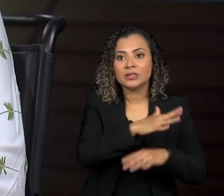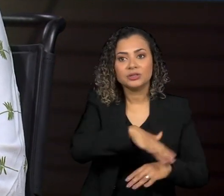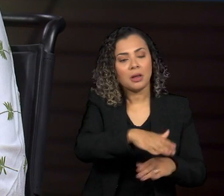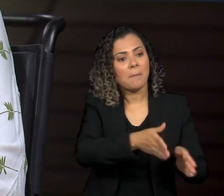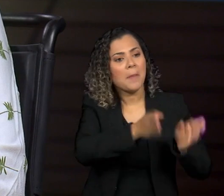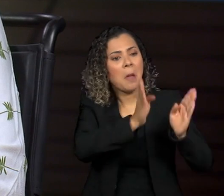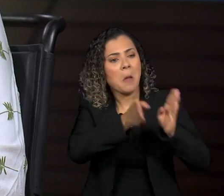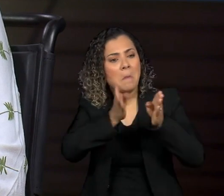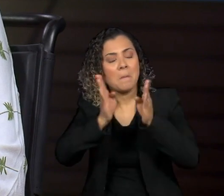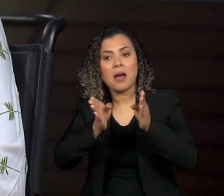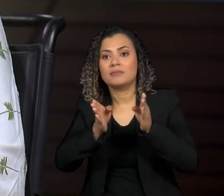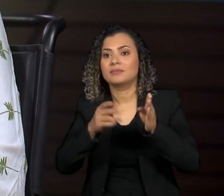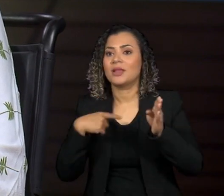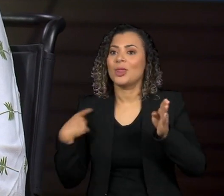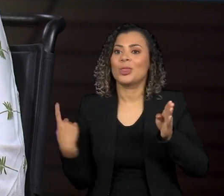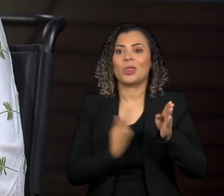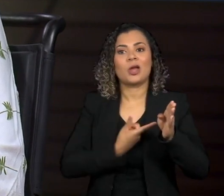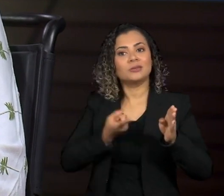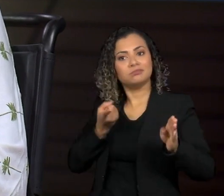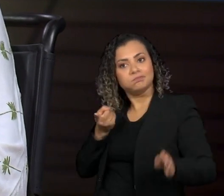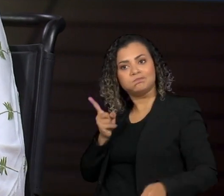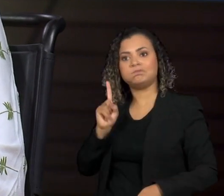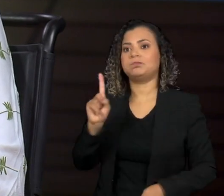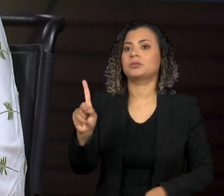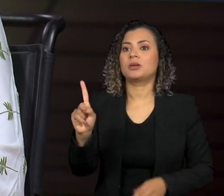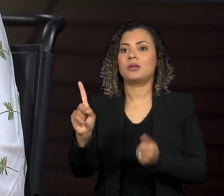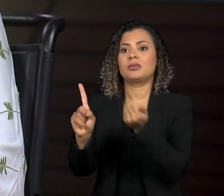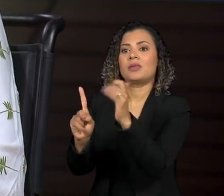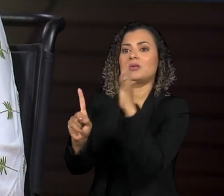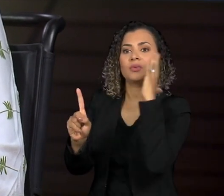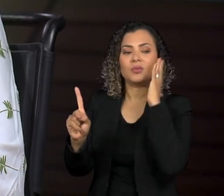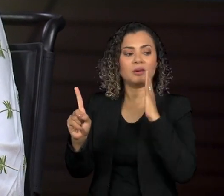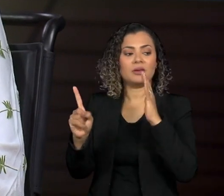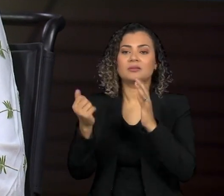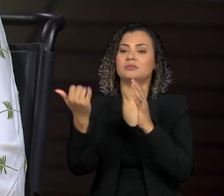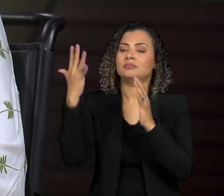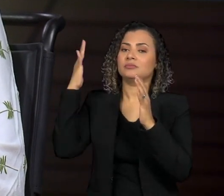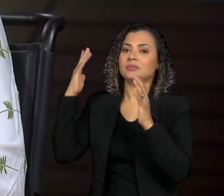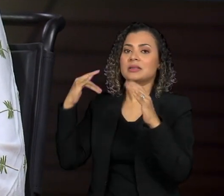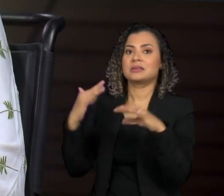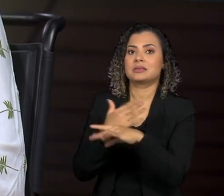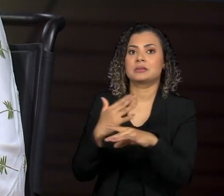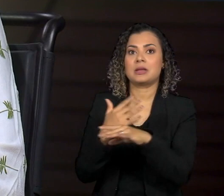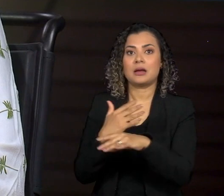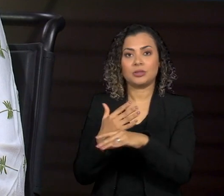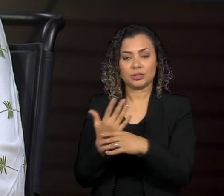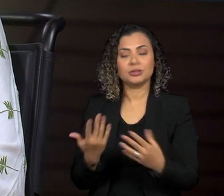é preciso a gente enxergar que o problema é a questão das nossas cidades foram